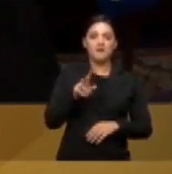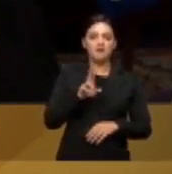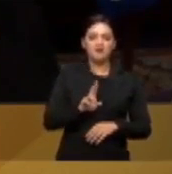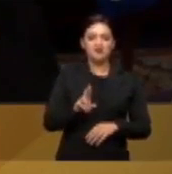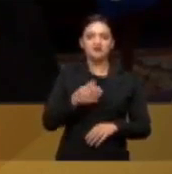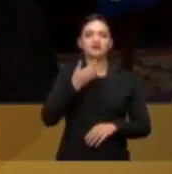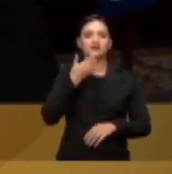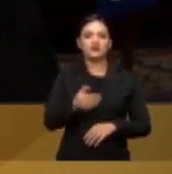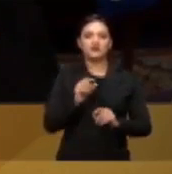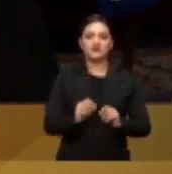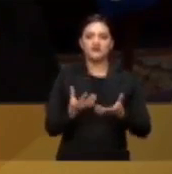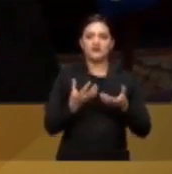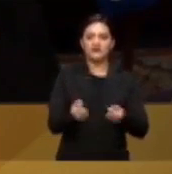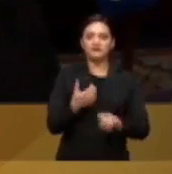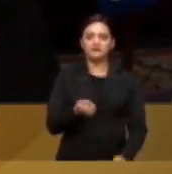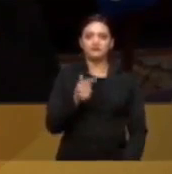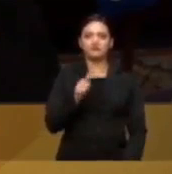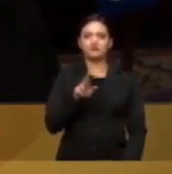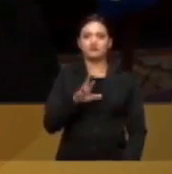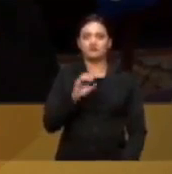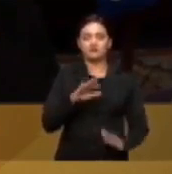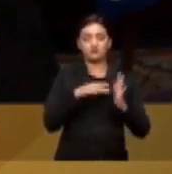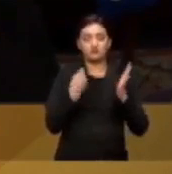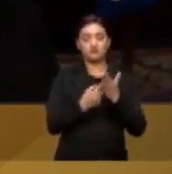pelo provimento do agravo na reclamação